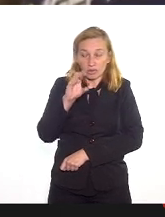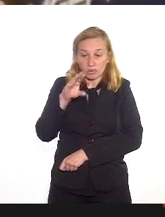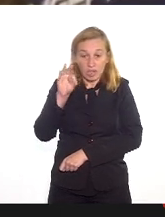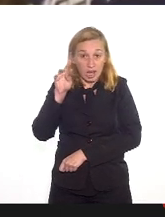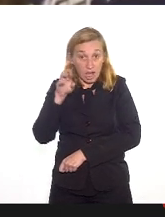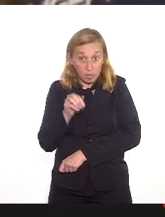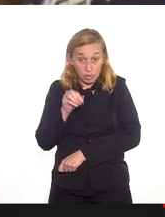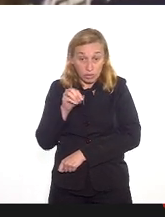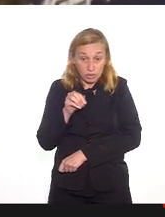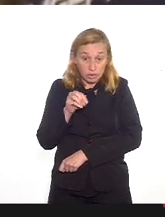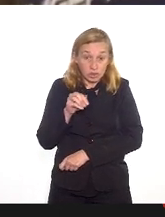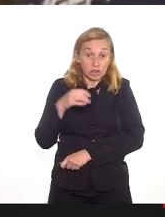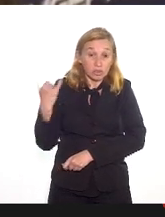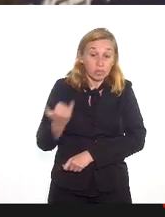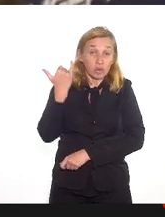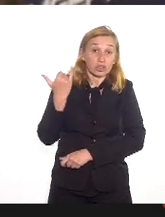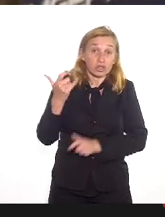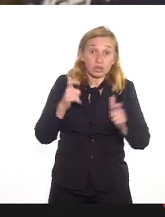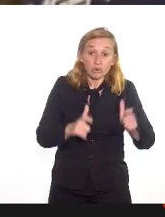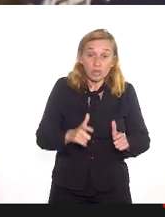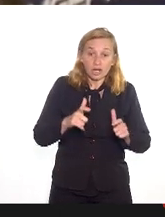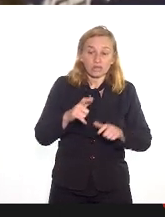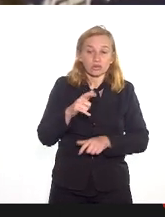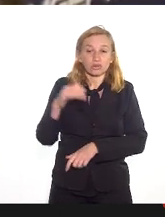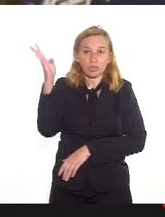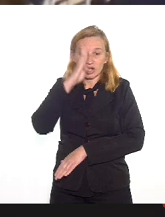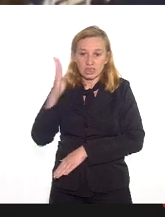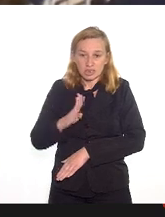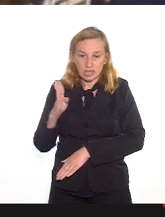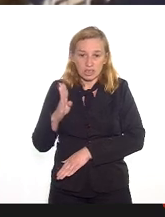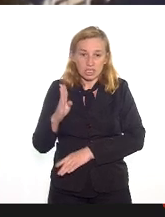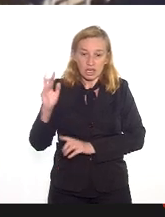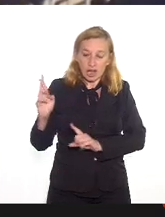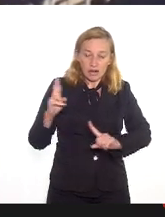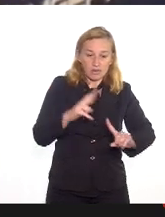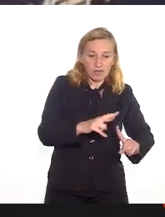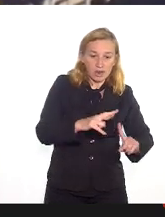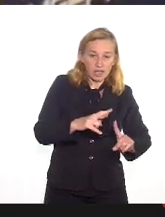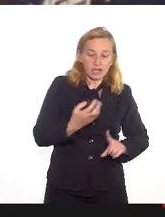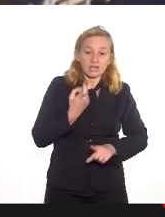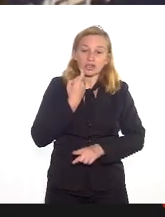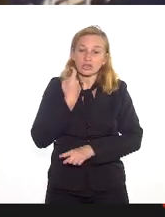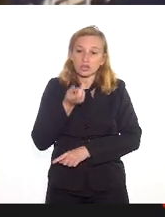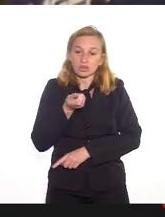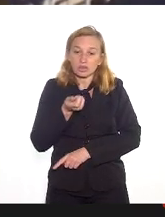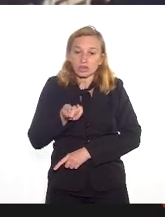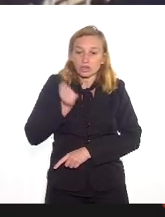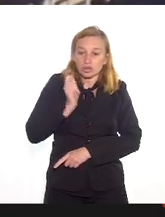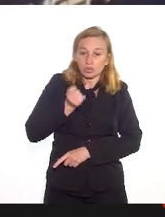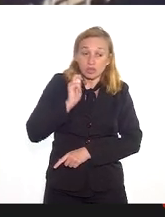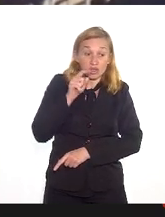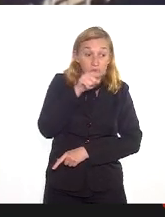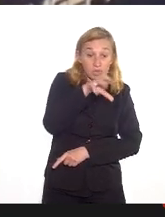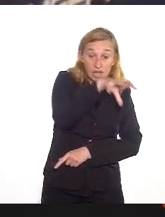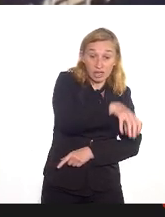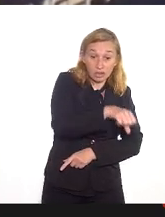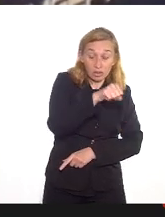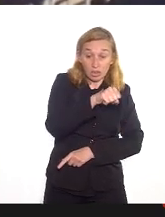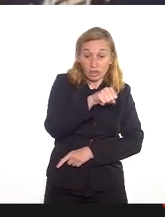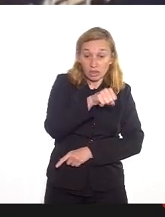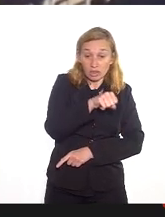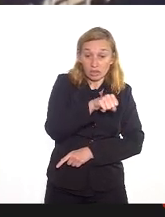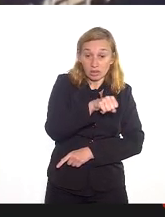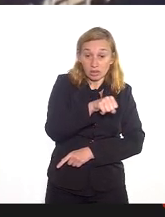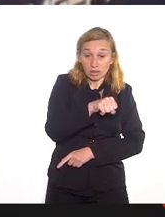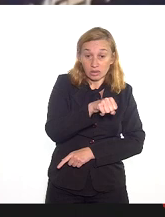piscosa das mais importantes do Brasil, onde há o fenômeno da ressurgência, esse pescado é capturado lá e